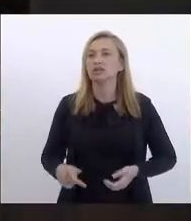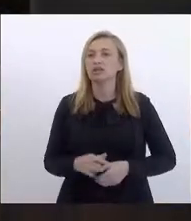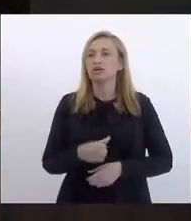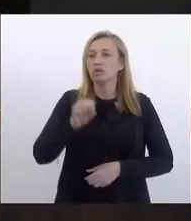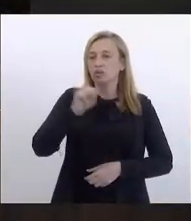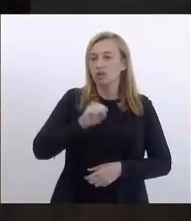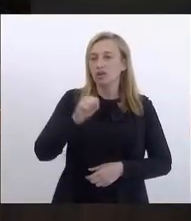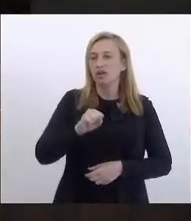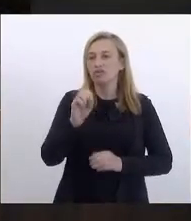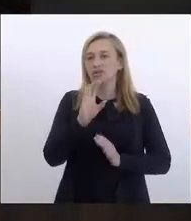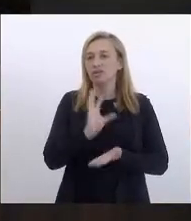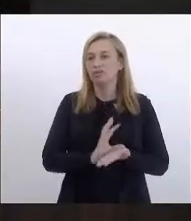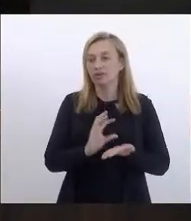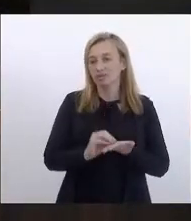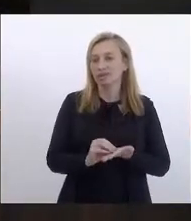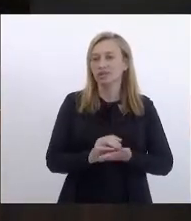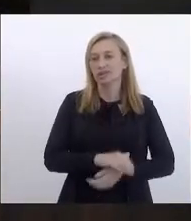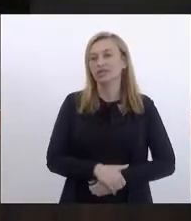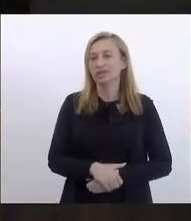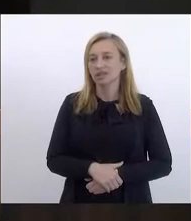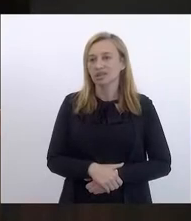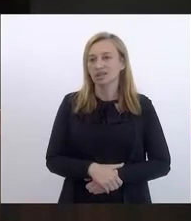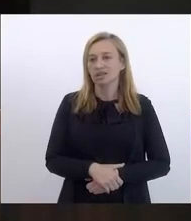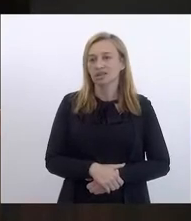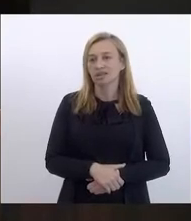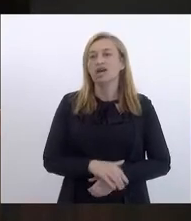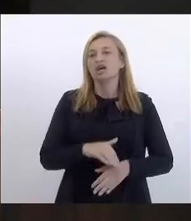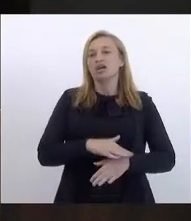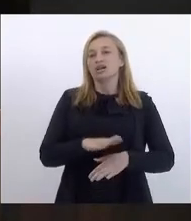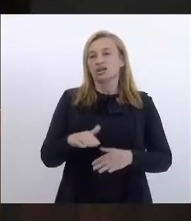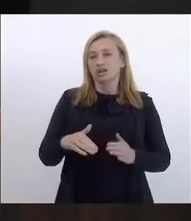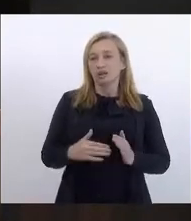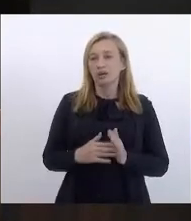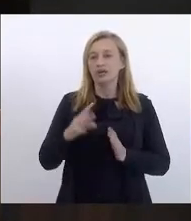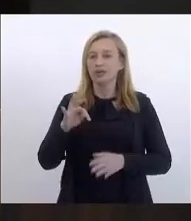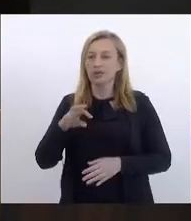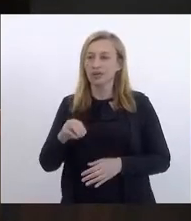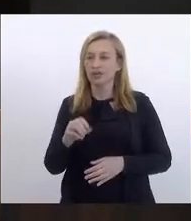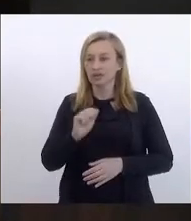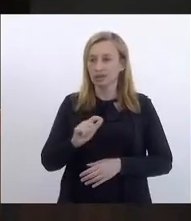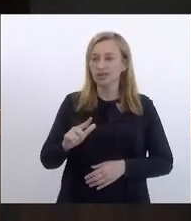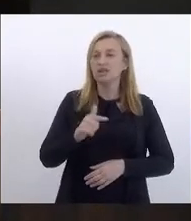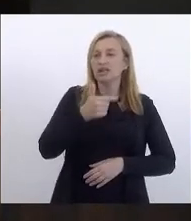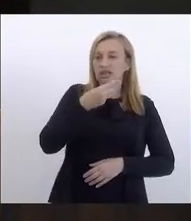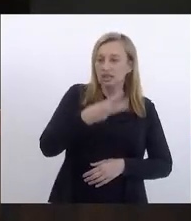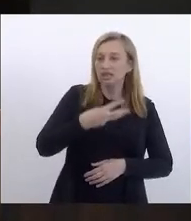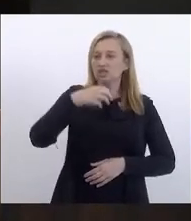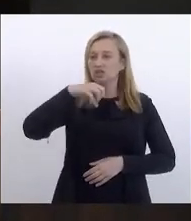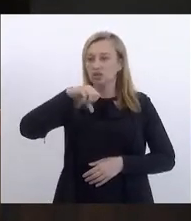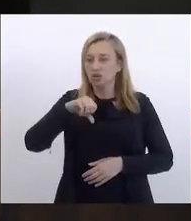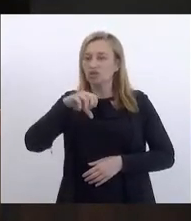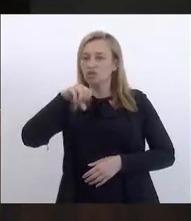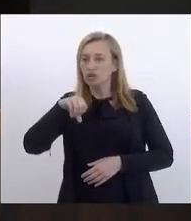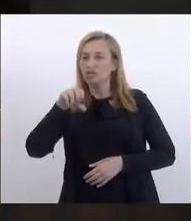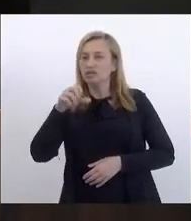oitavo da pauta veto parcial aposto ao projeto de lei 3995 de 21